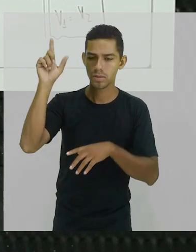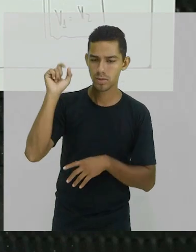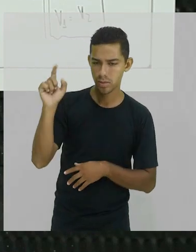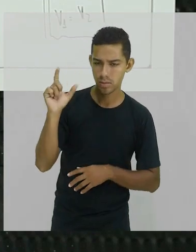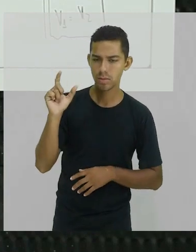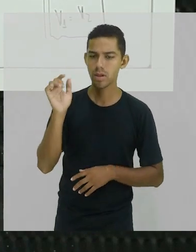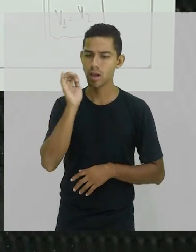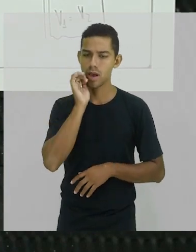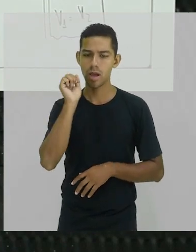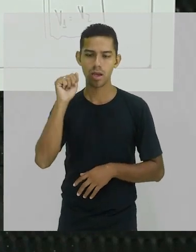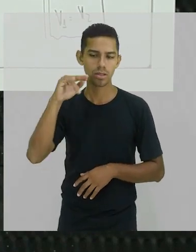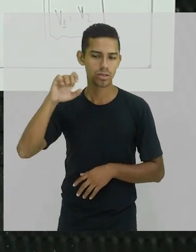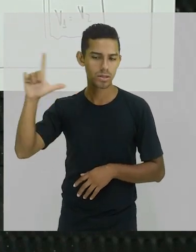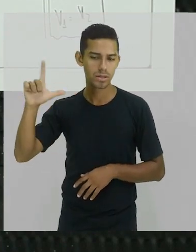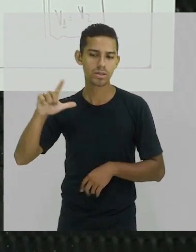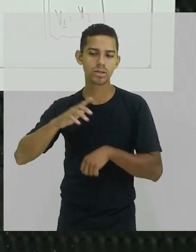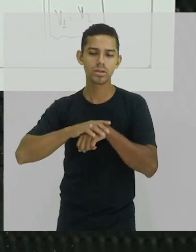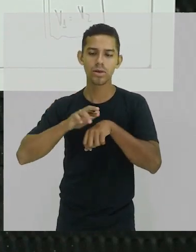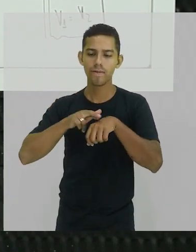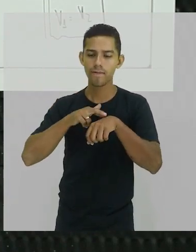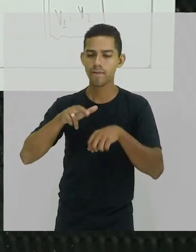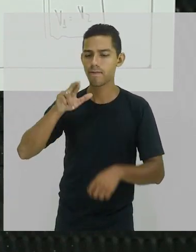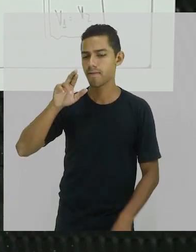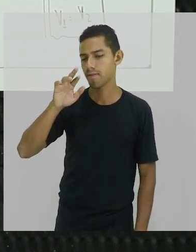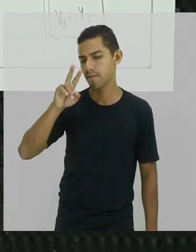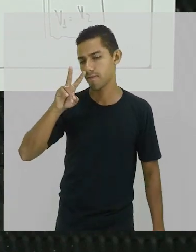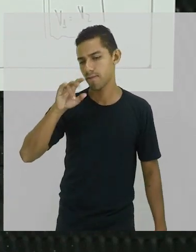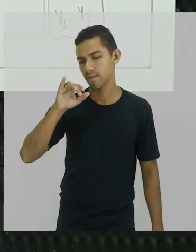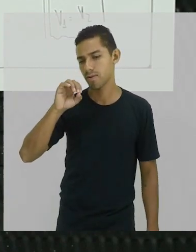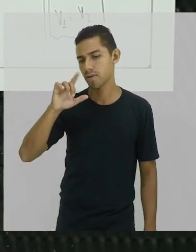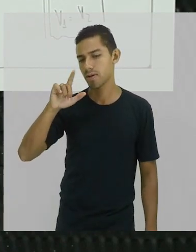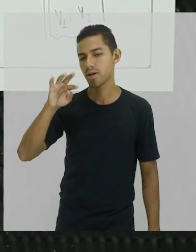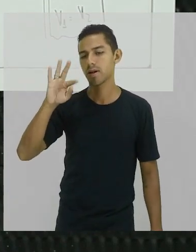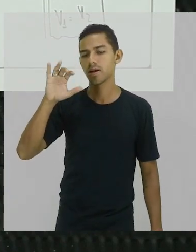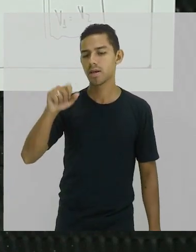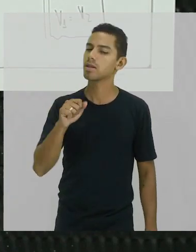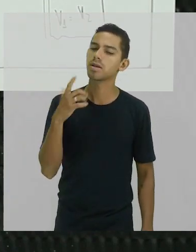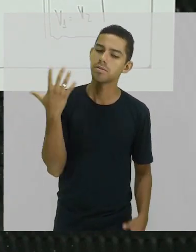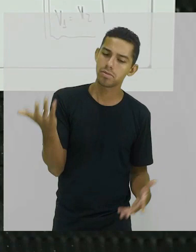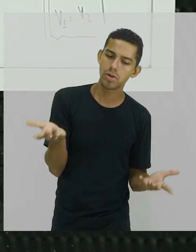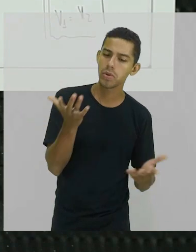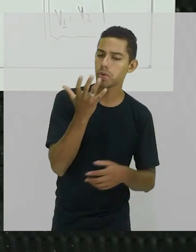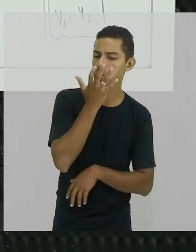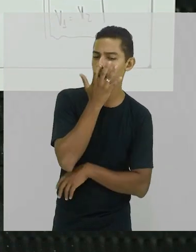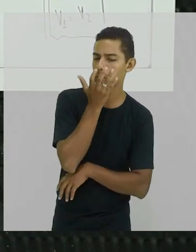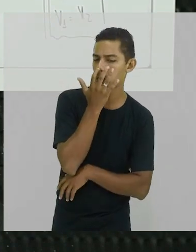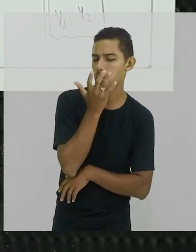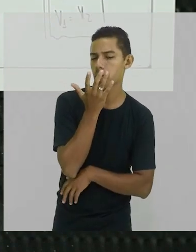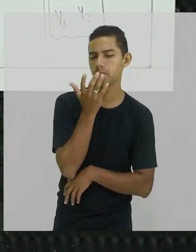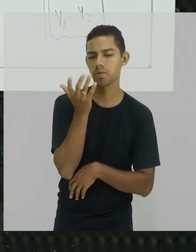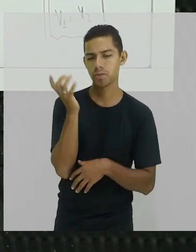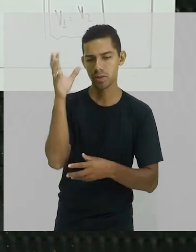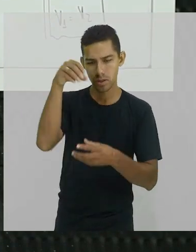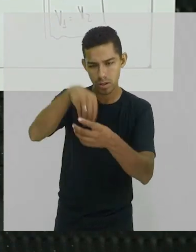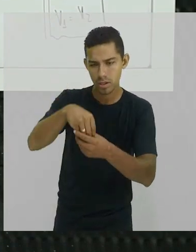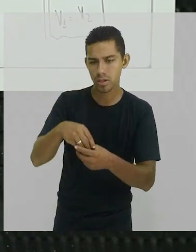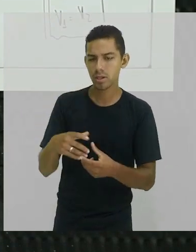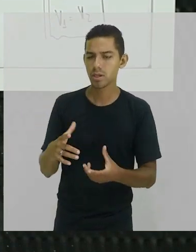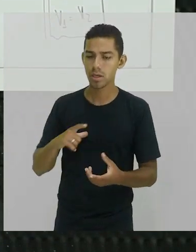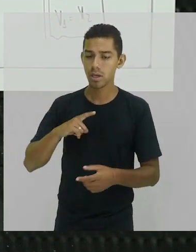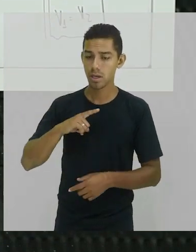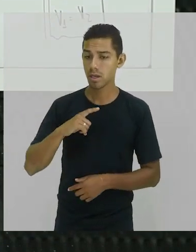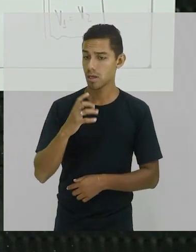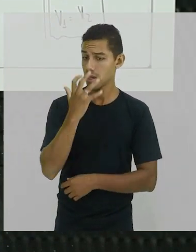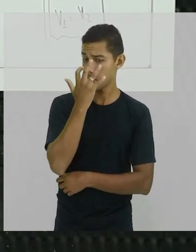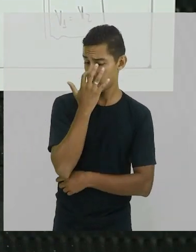azul, o anil e o violeta. São as 7 cores, tá certo? Então, dentro daquilo que nós estamos